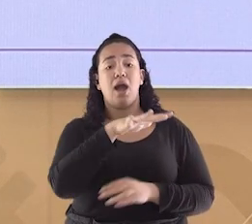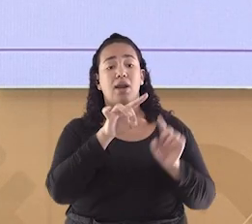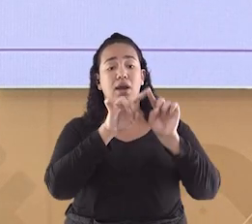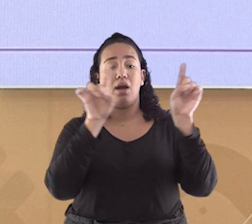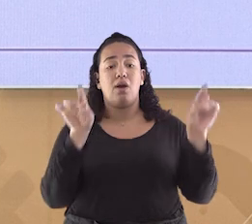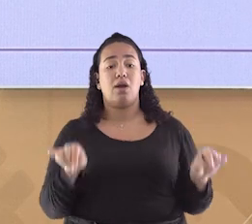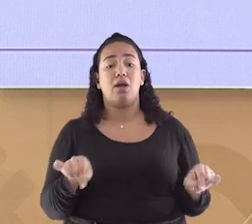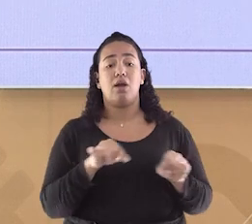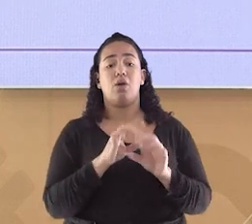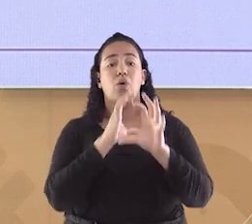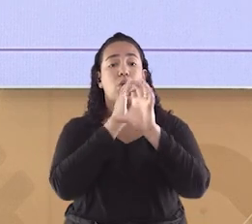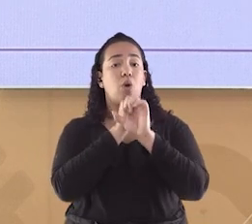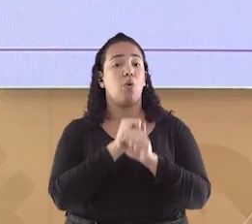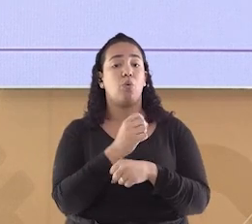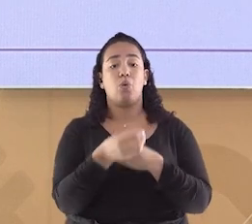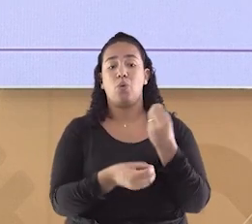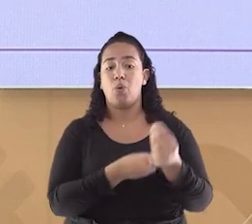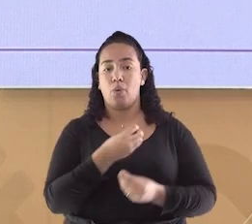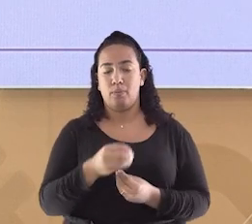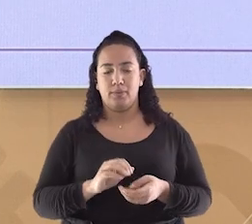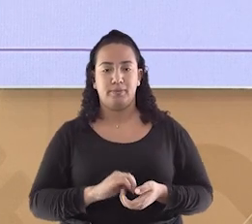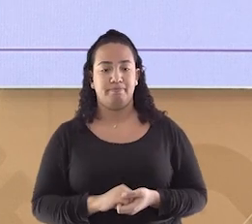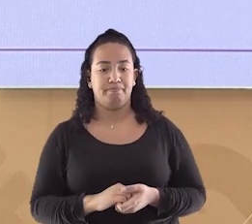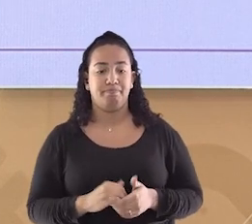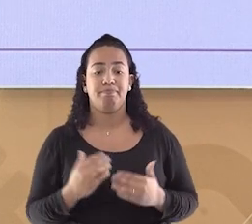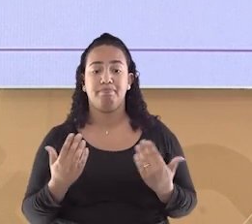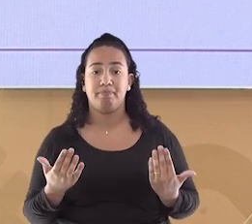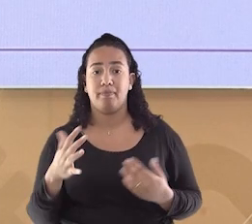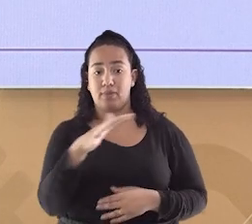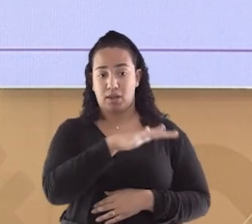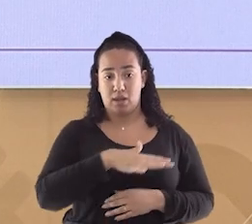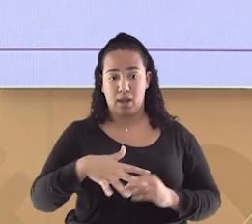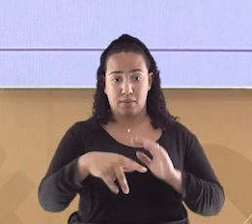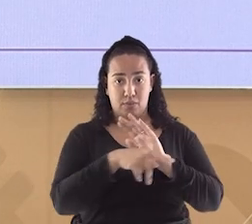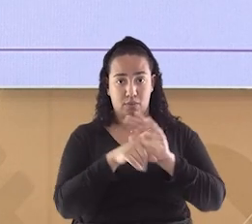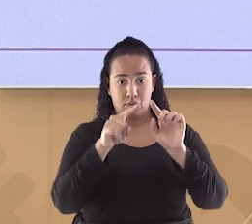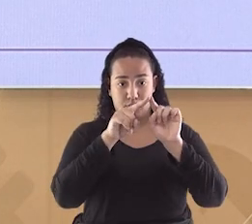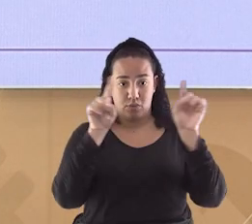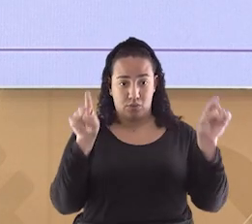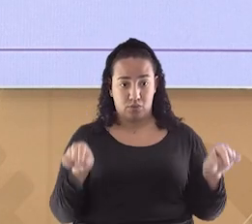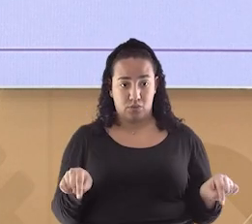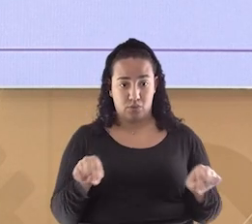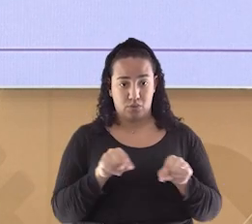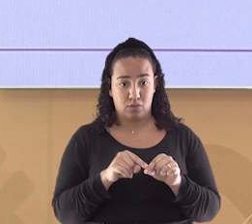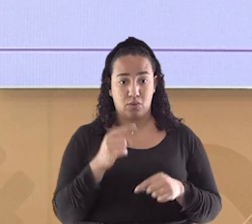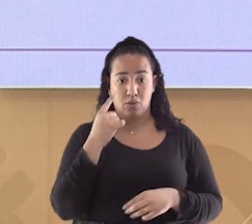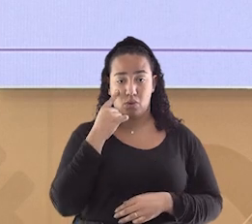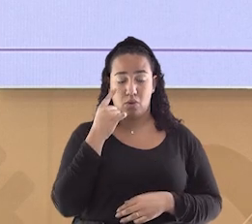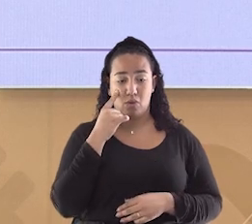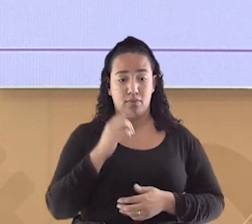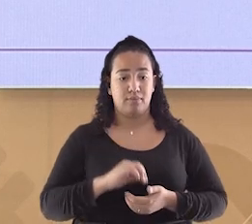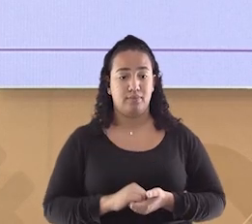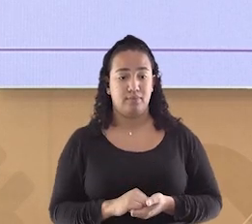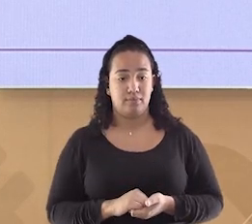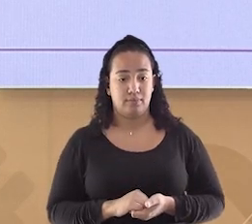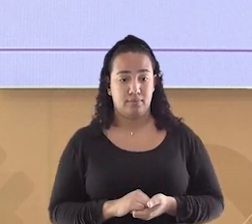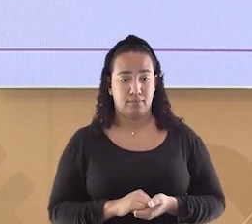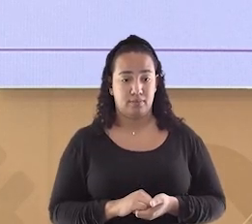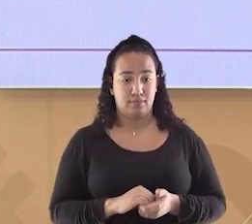quadrado? Para se calcular a área de um quadrado, devemos pegar a medida do